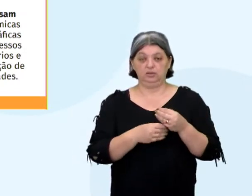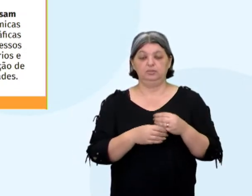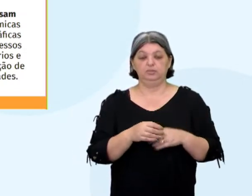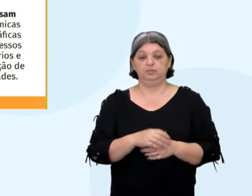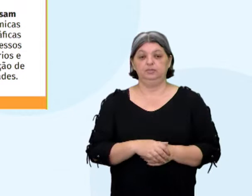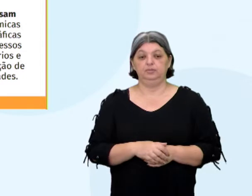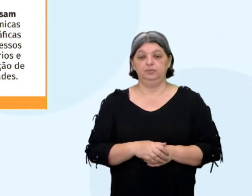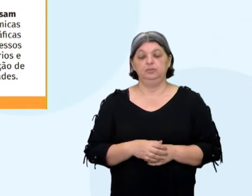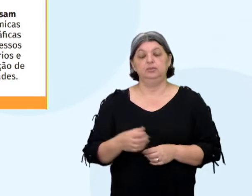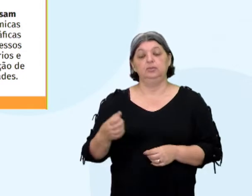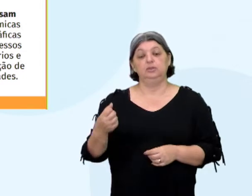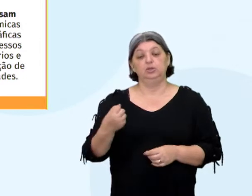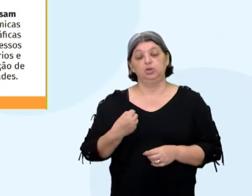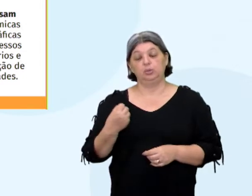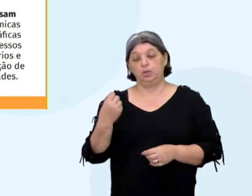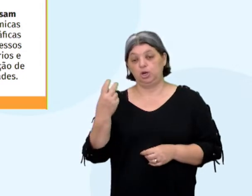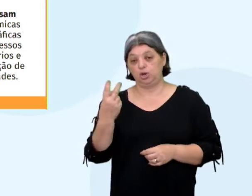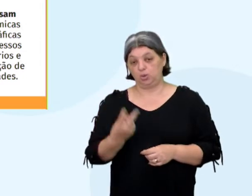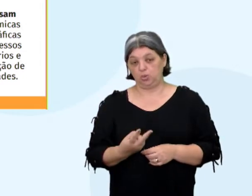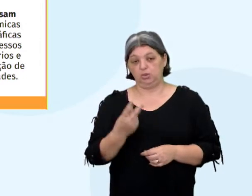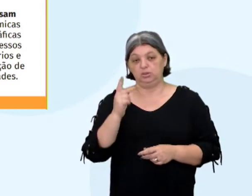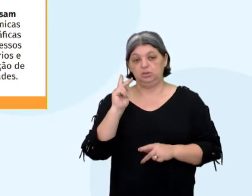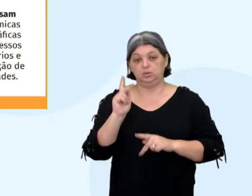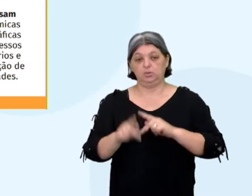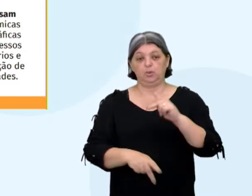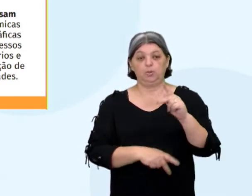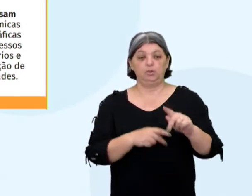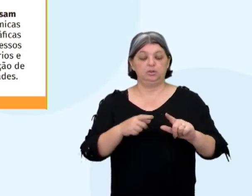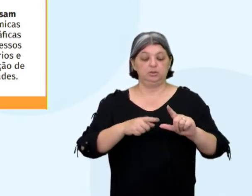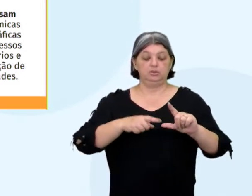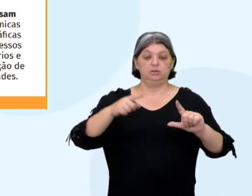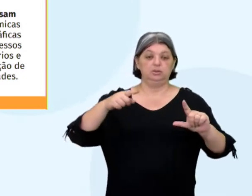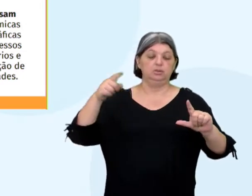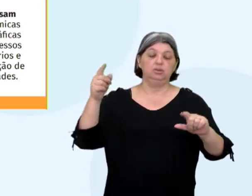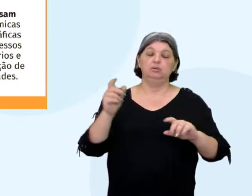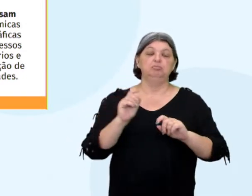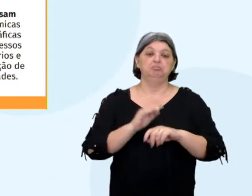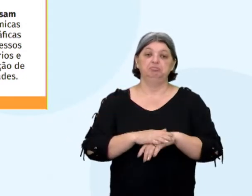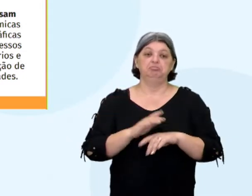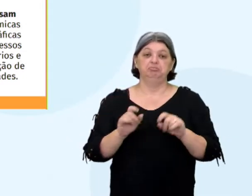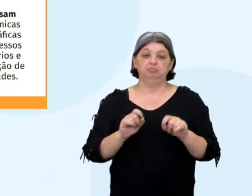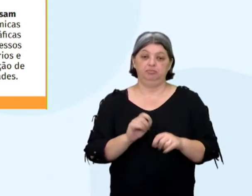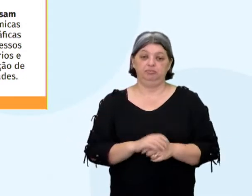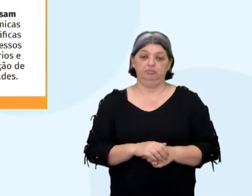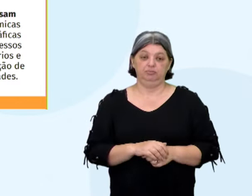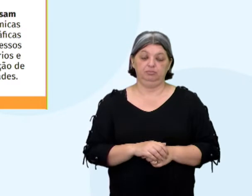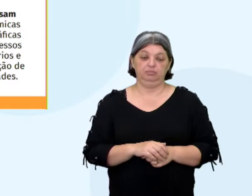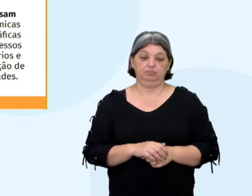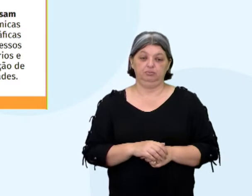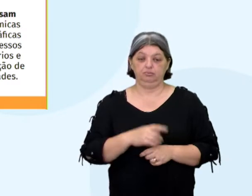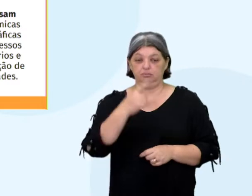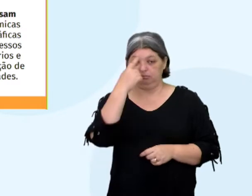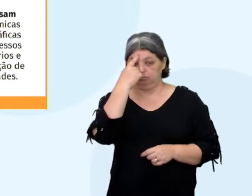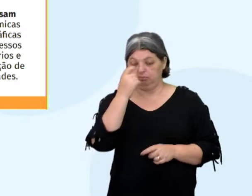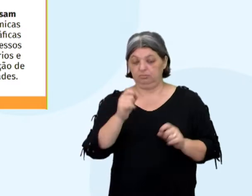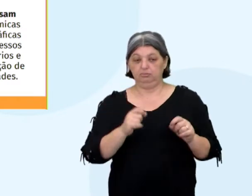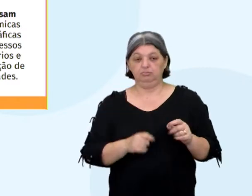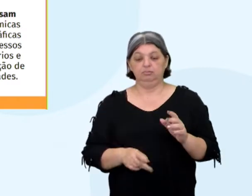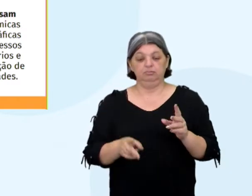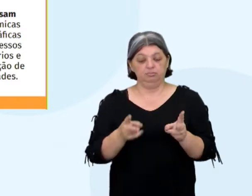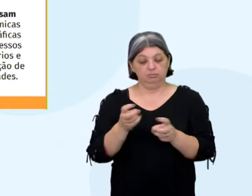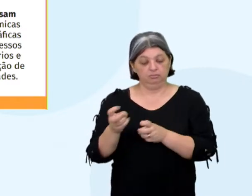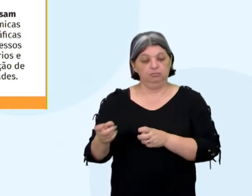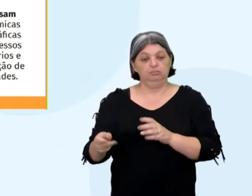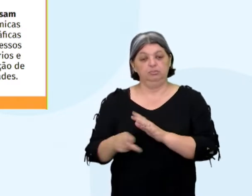de número 2, né? Populações em índice. E o que faz aí? A ideia nessa atividade integrada é identificar alguns indicadores